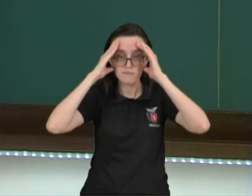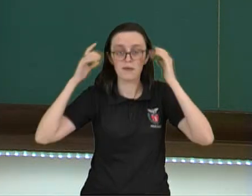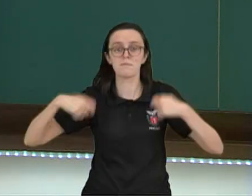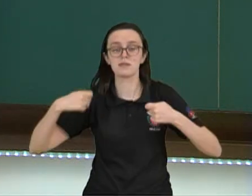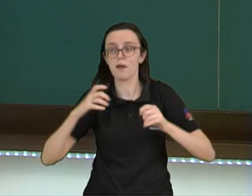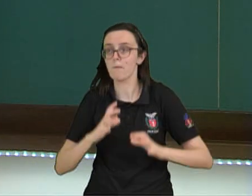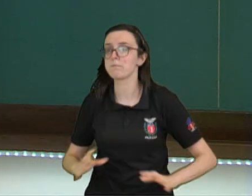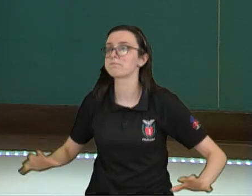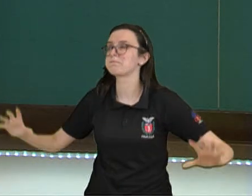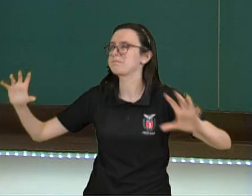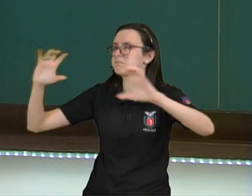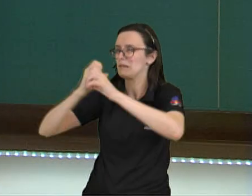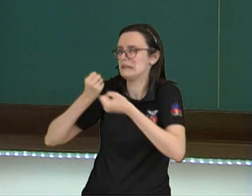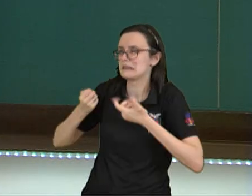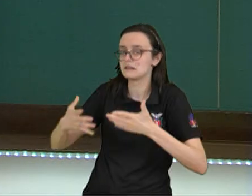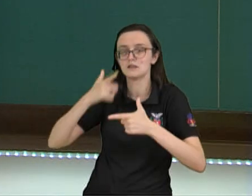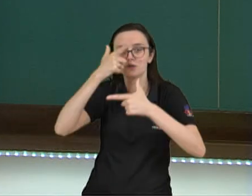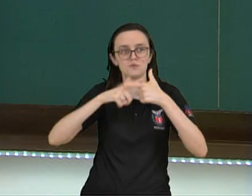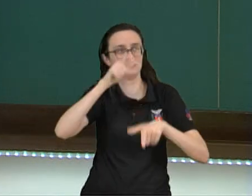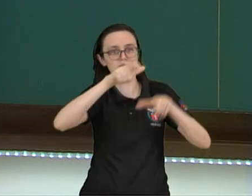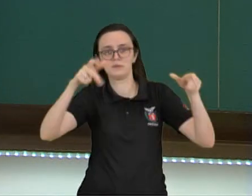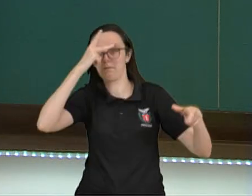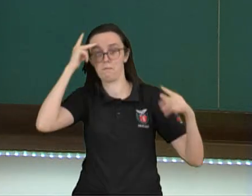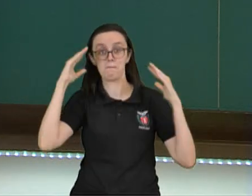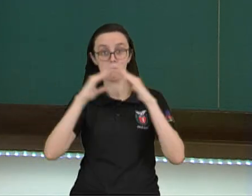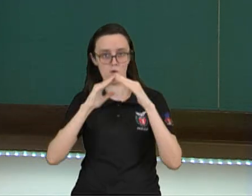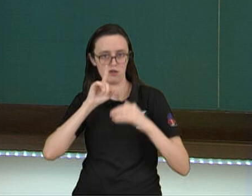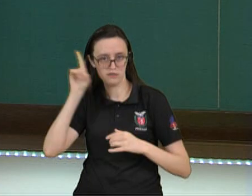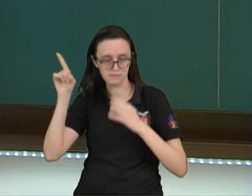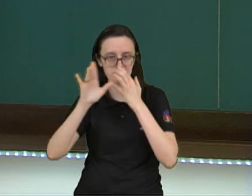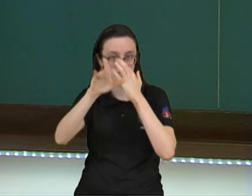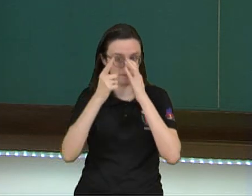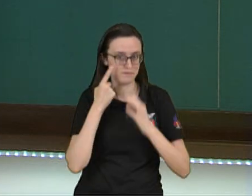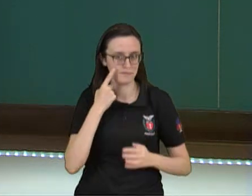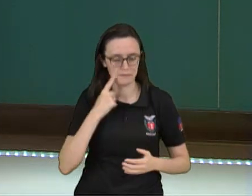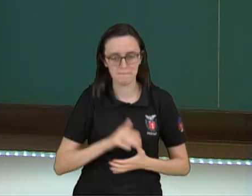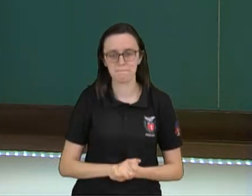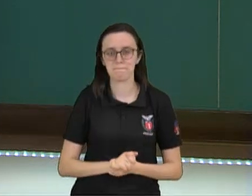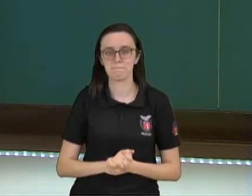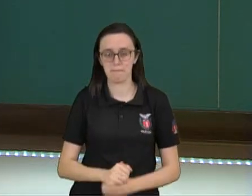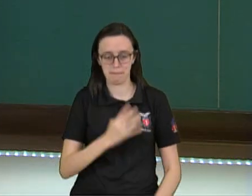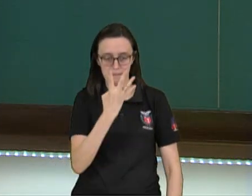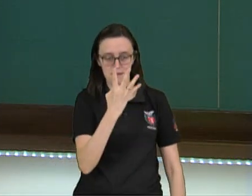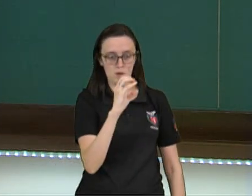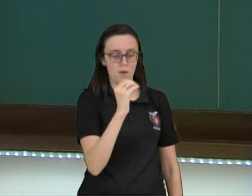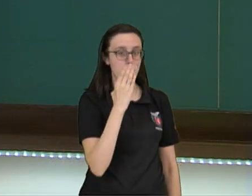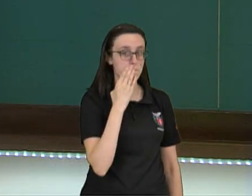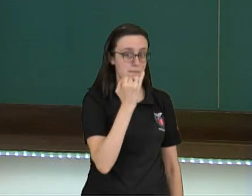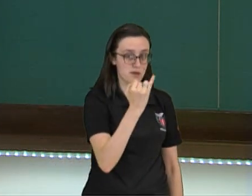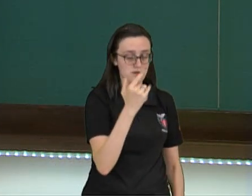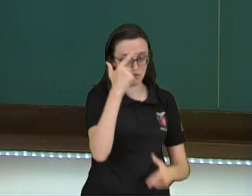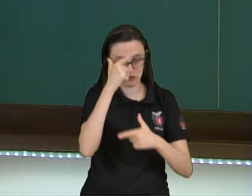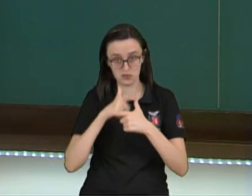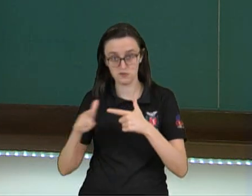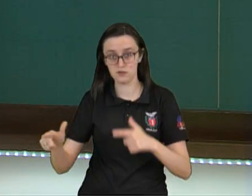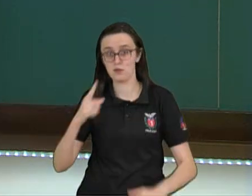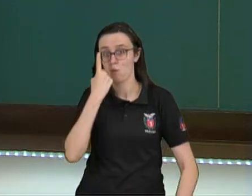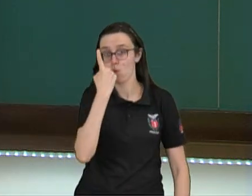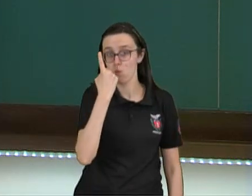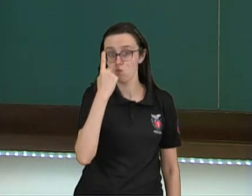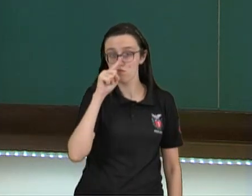de gasto pelo número de habitantes. Então, vamos lá. O valor gasto vai ser 40 bilhões dividido por